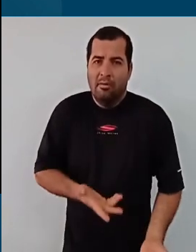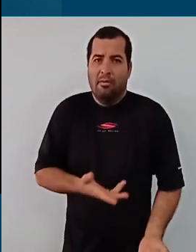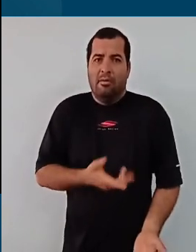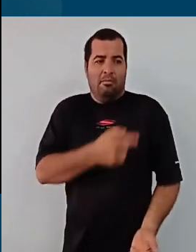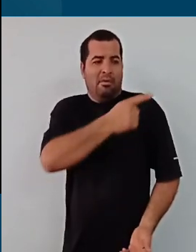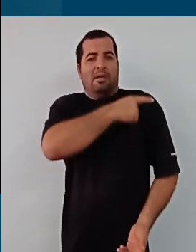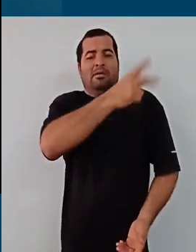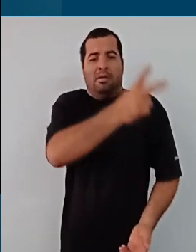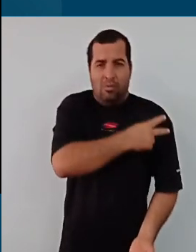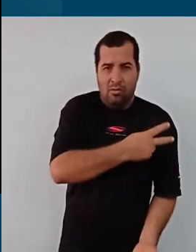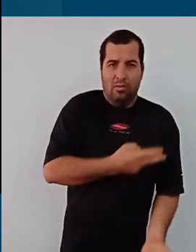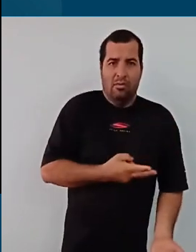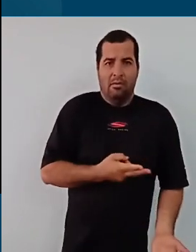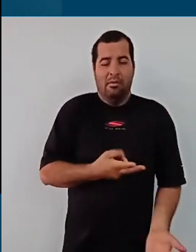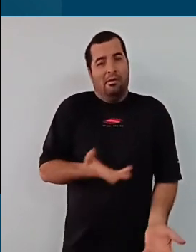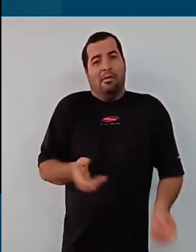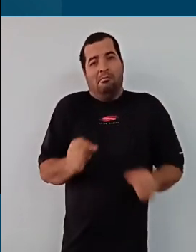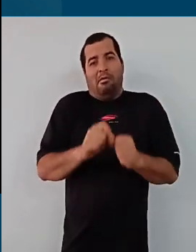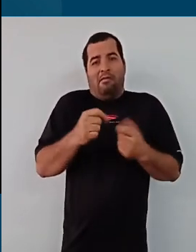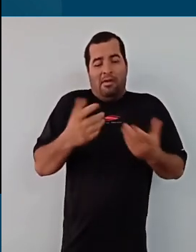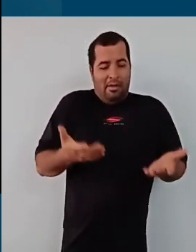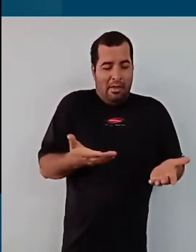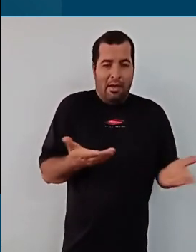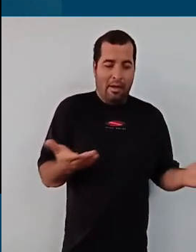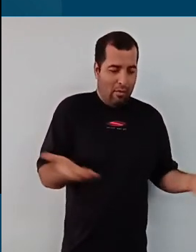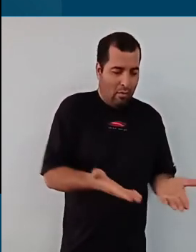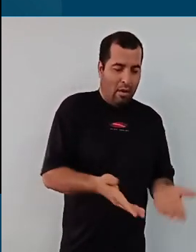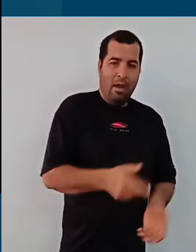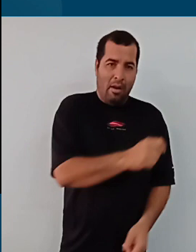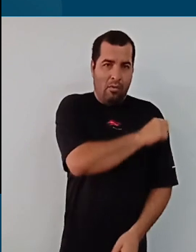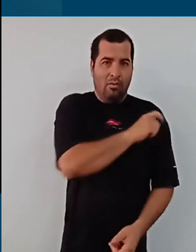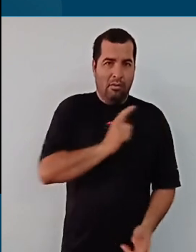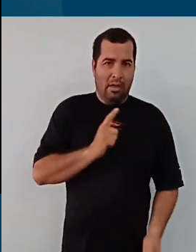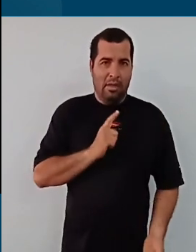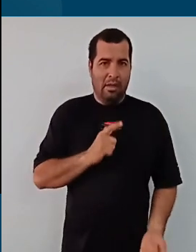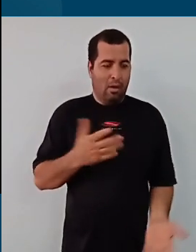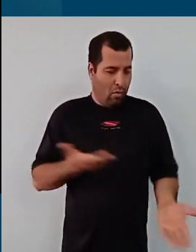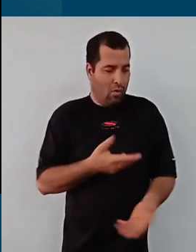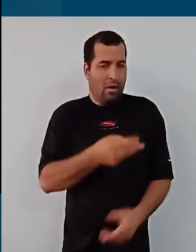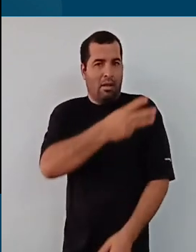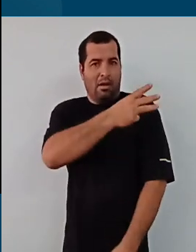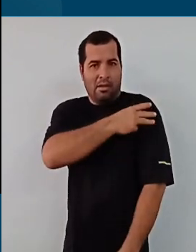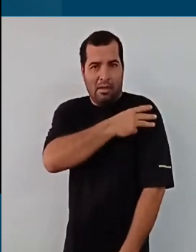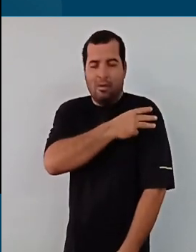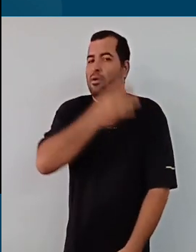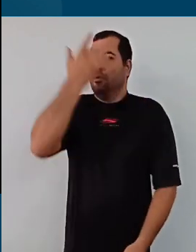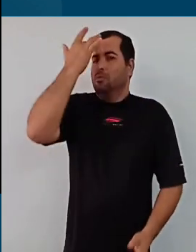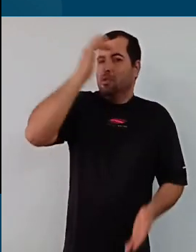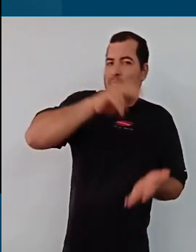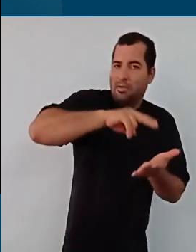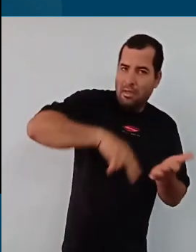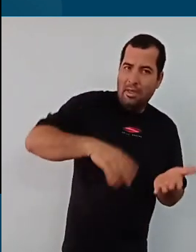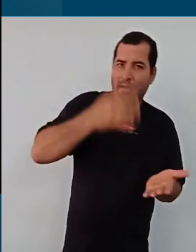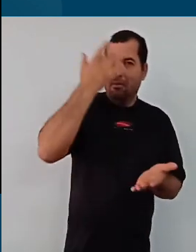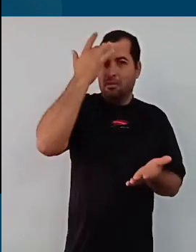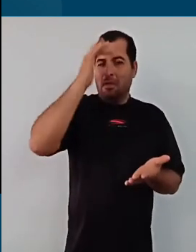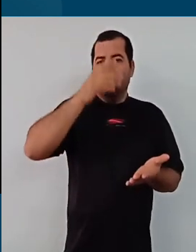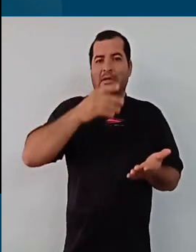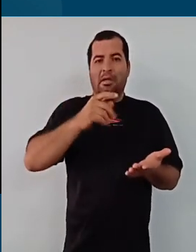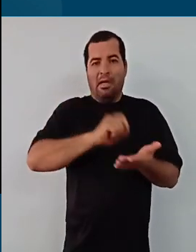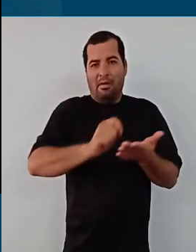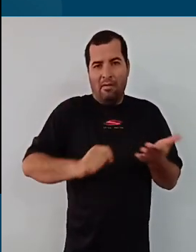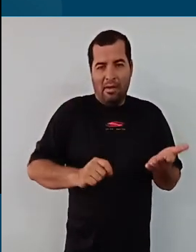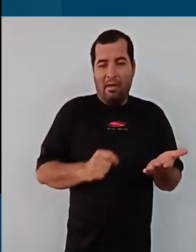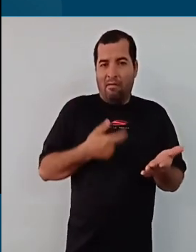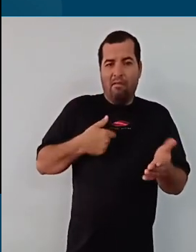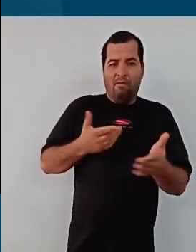O que eu faço com esses alunos que estão aqui? Terceiro ano, não alfabetizados, que irão para o quarto